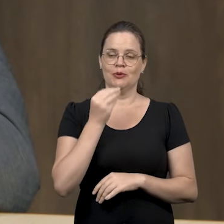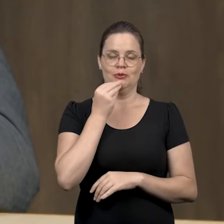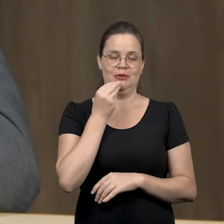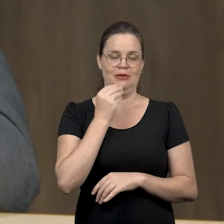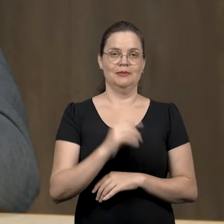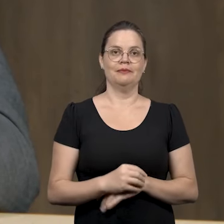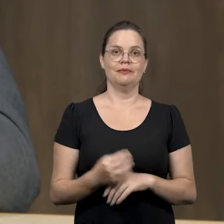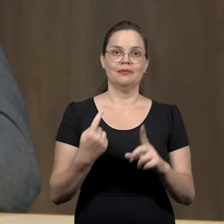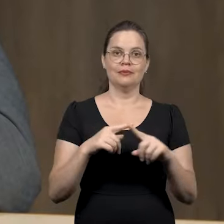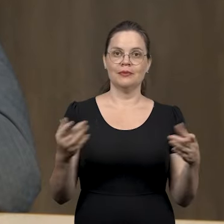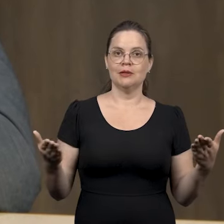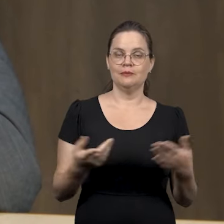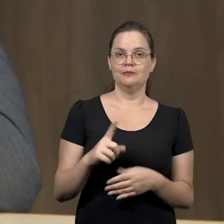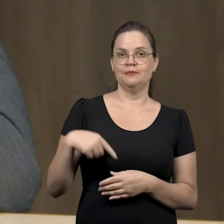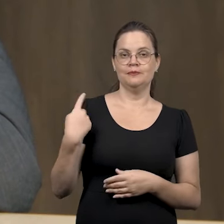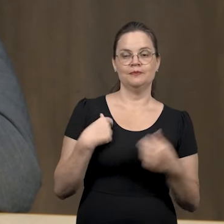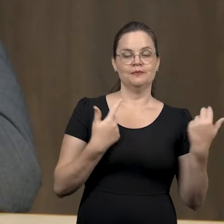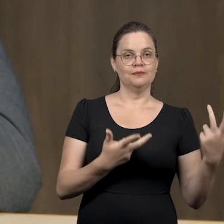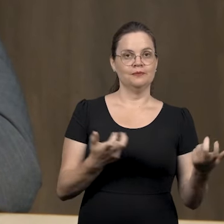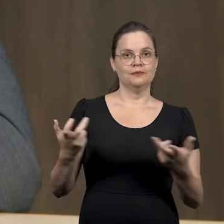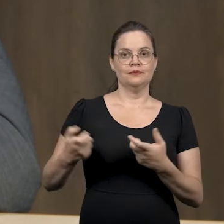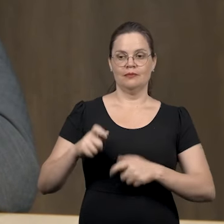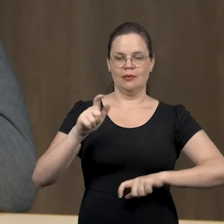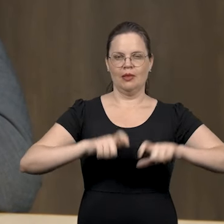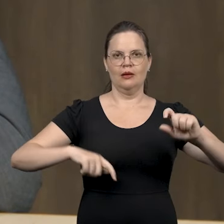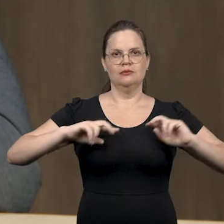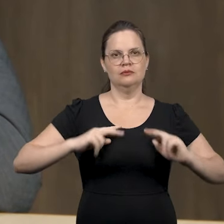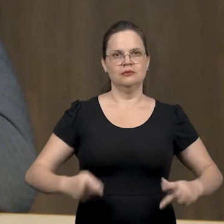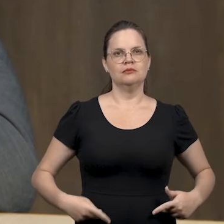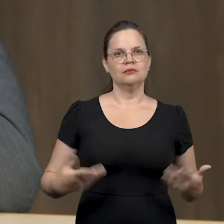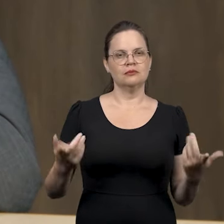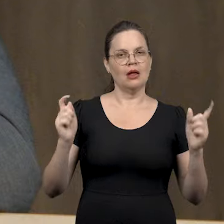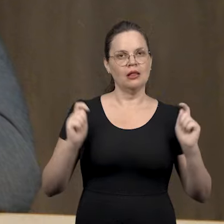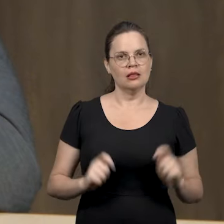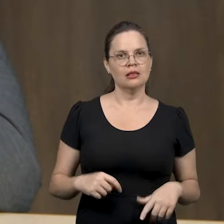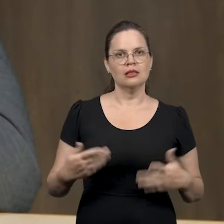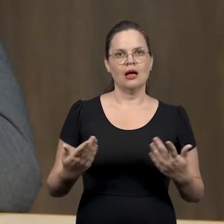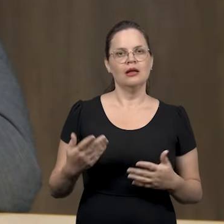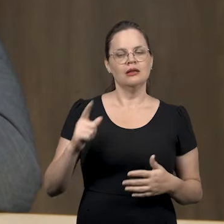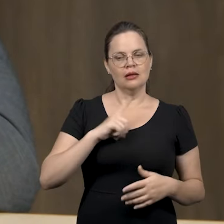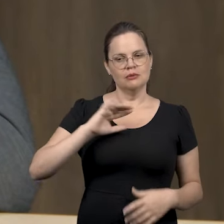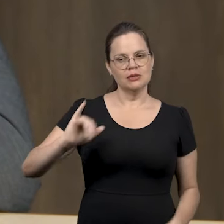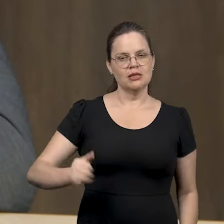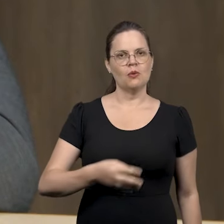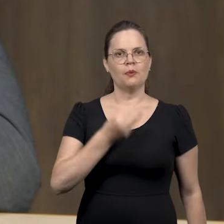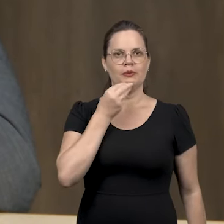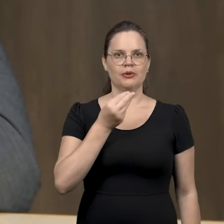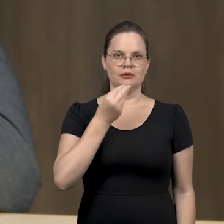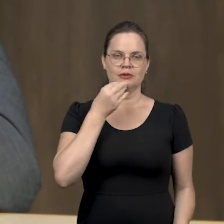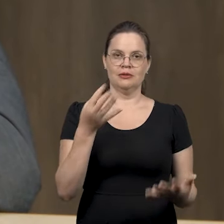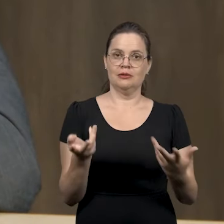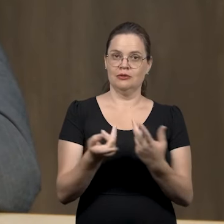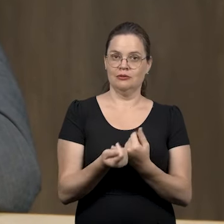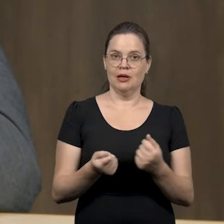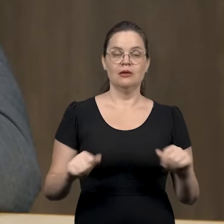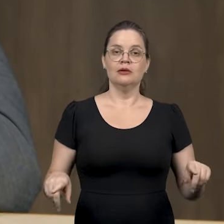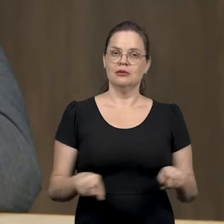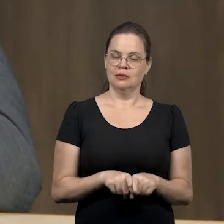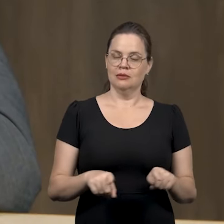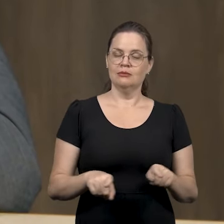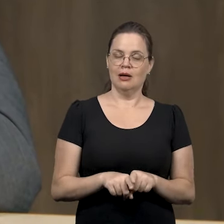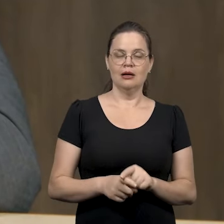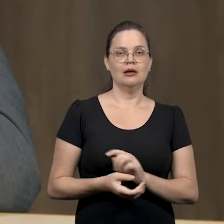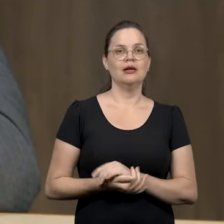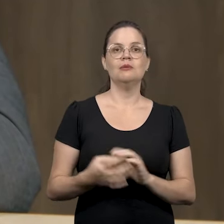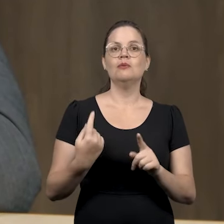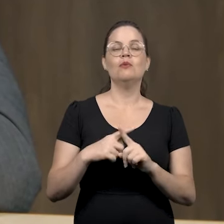igreja, o homem, na verdade, está diante de um grande privilégio e de uma grande